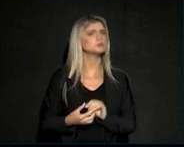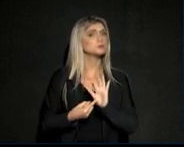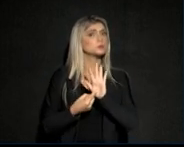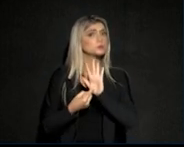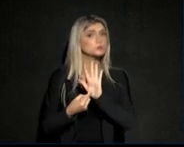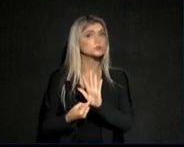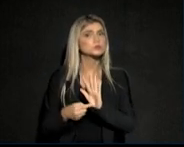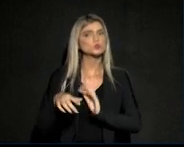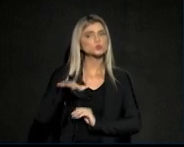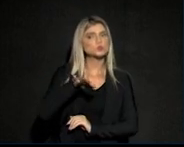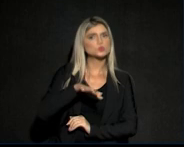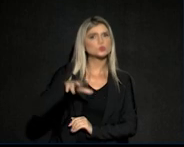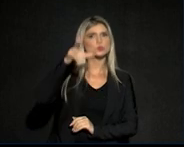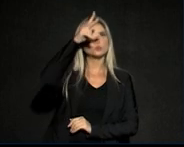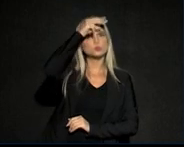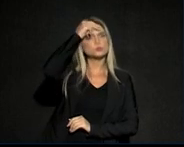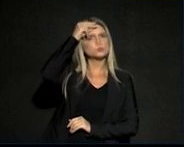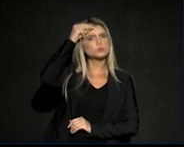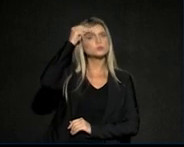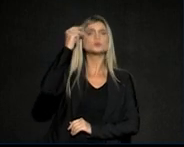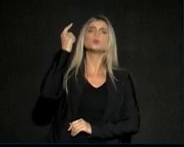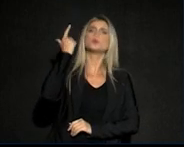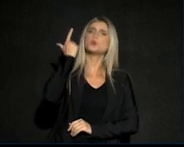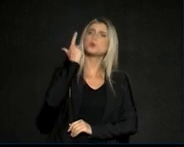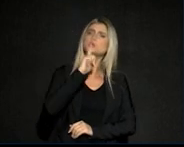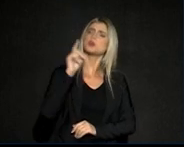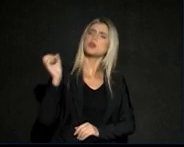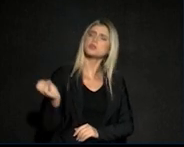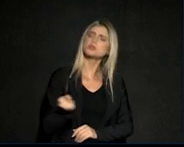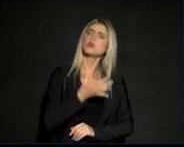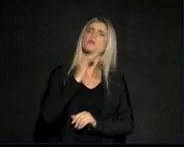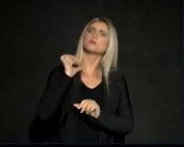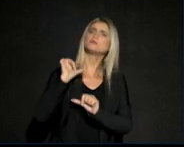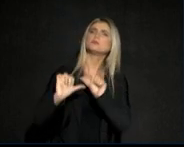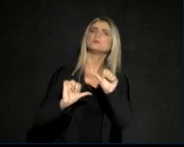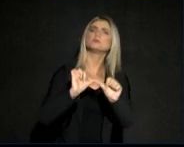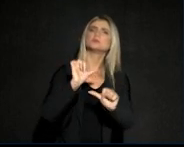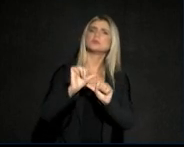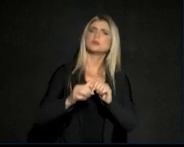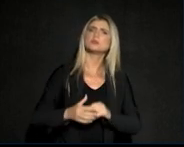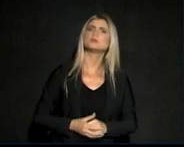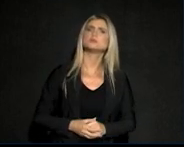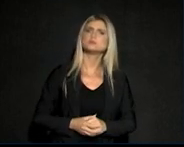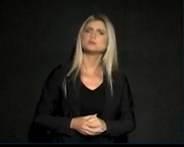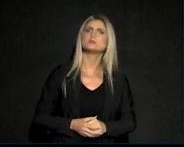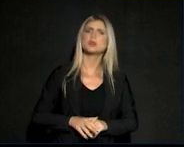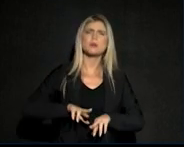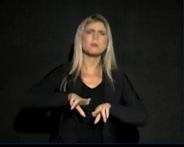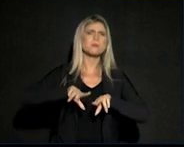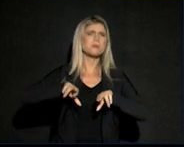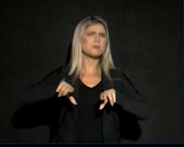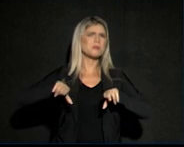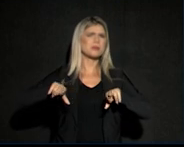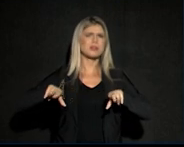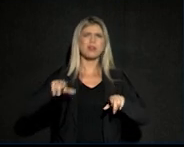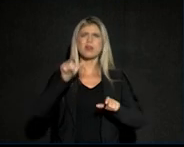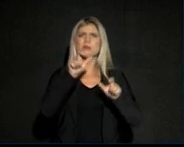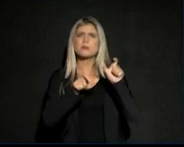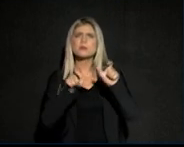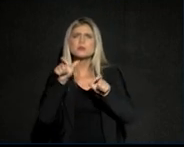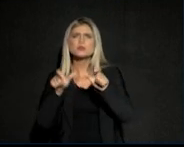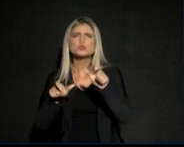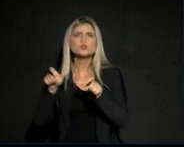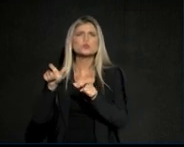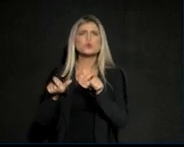consegue Inovar né Acho que o Ben 10 tem o prêmio caixa tem bancário zoa dezenas de milhares de milhões de pessoas